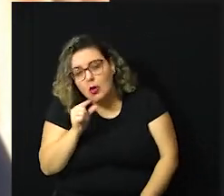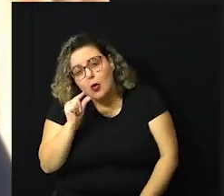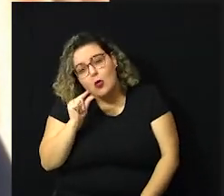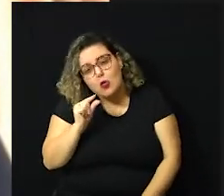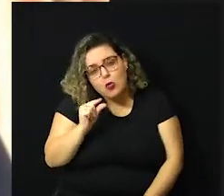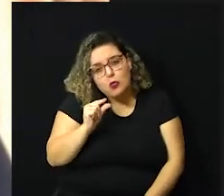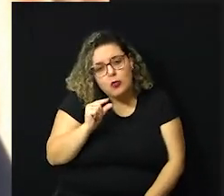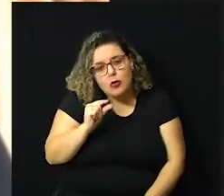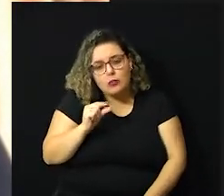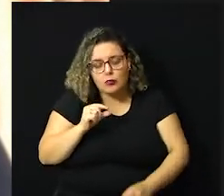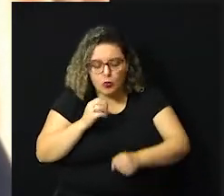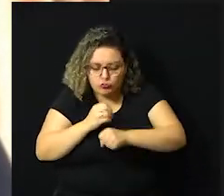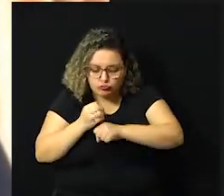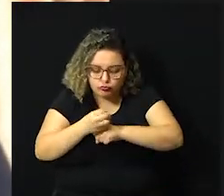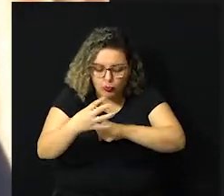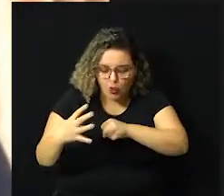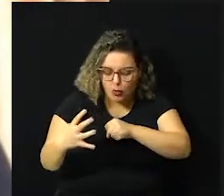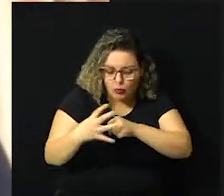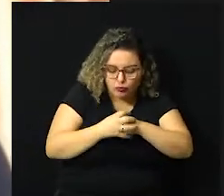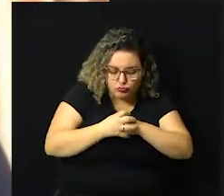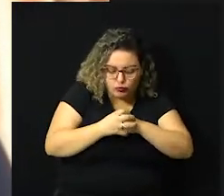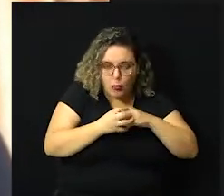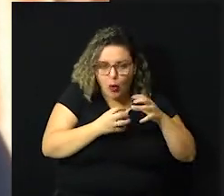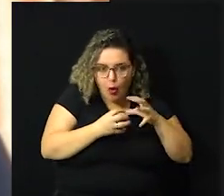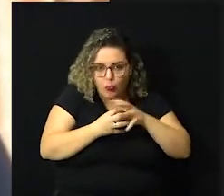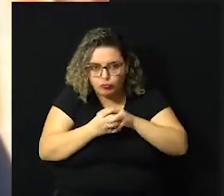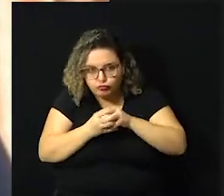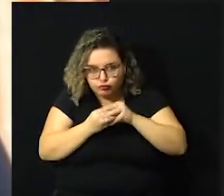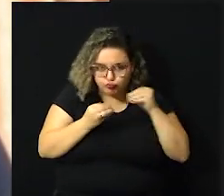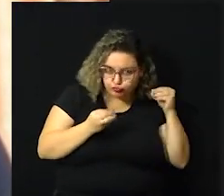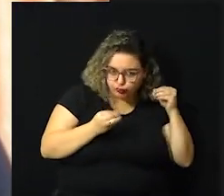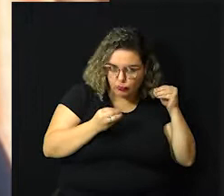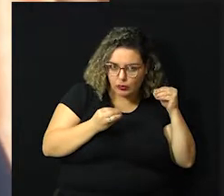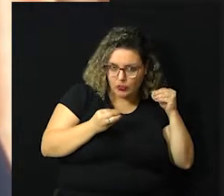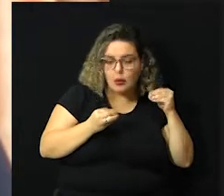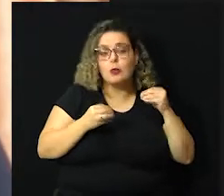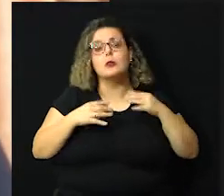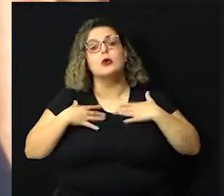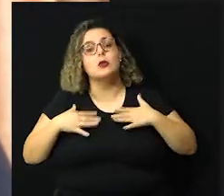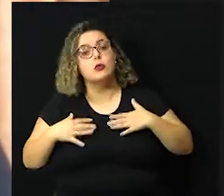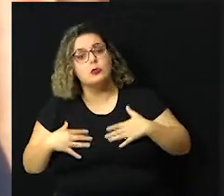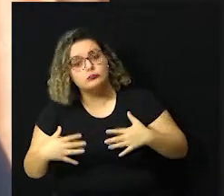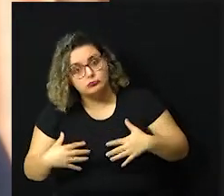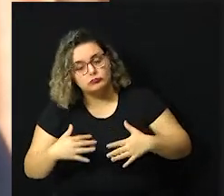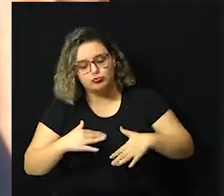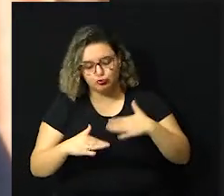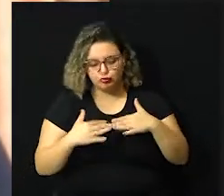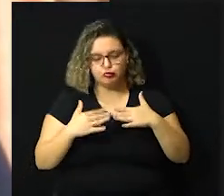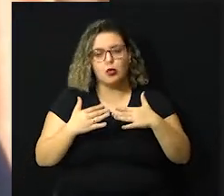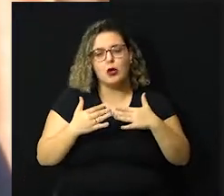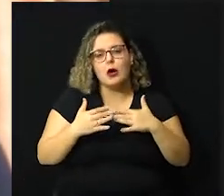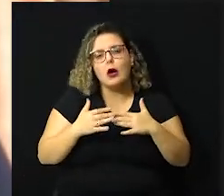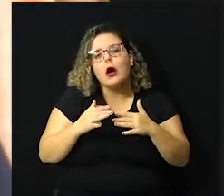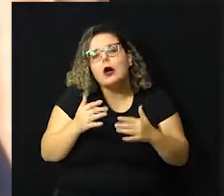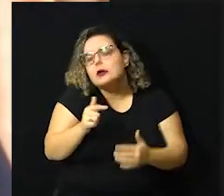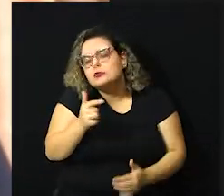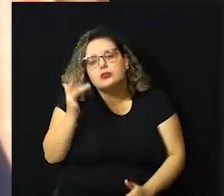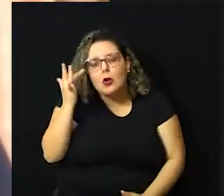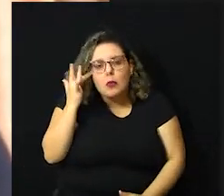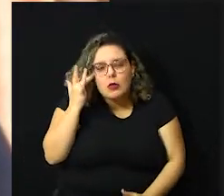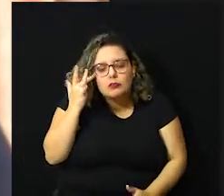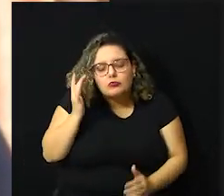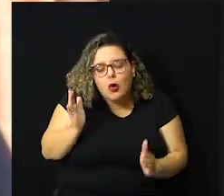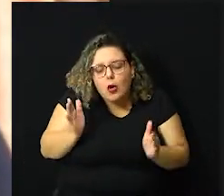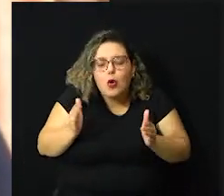mais para fabricar esses anticorpos. Então, elas recebem as vacinas e, por terem um organismo muito imaturo, muito